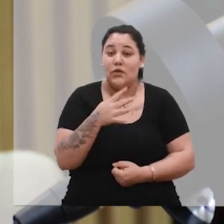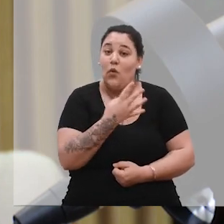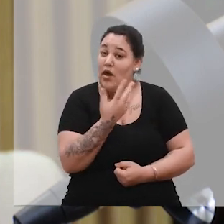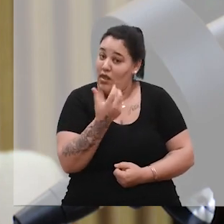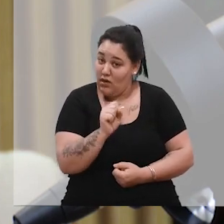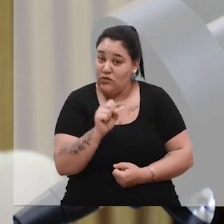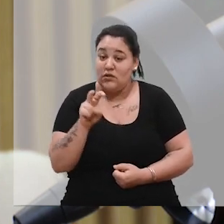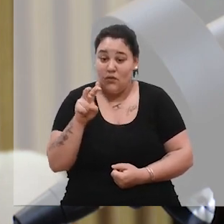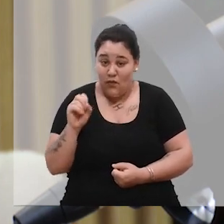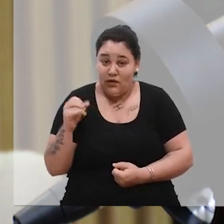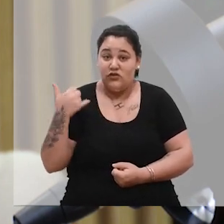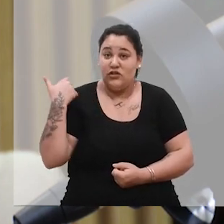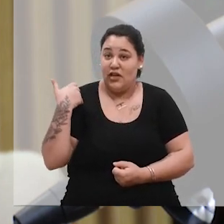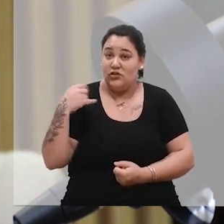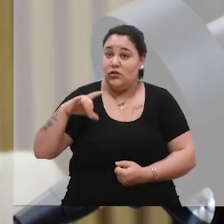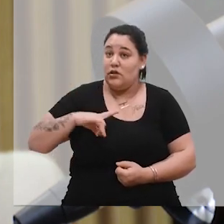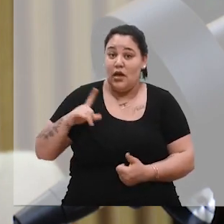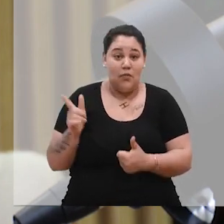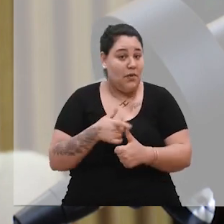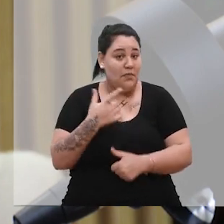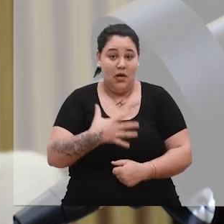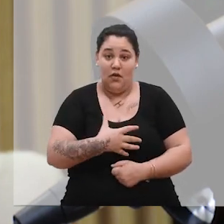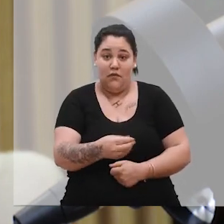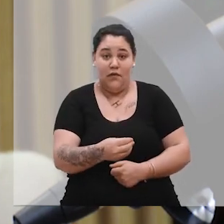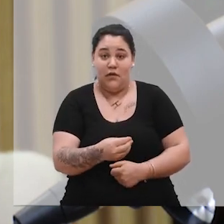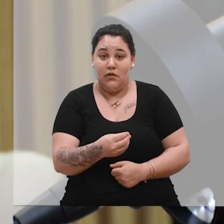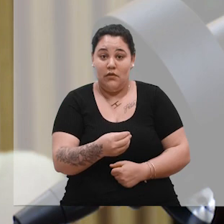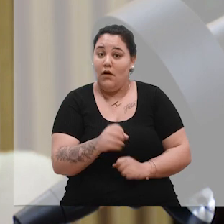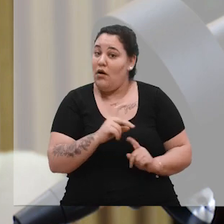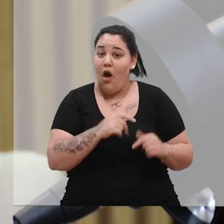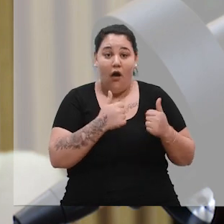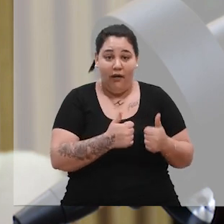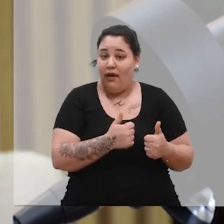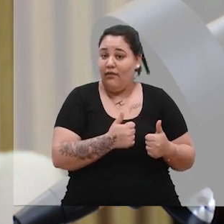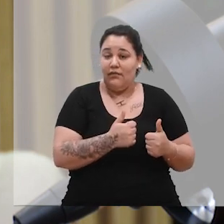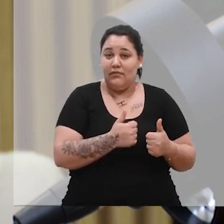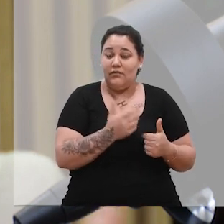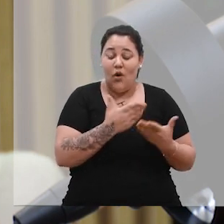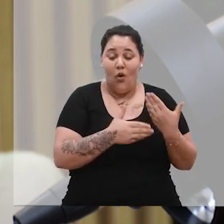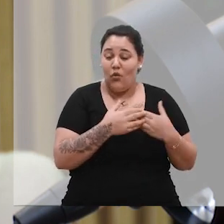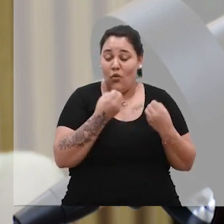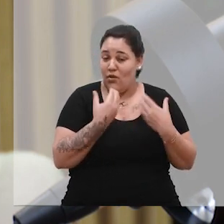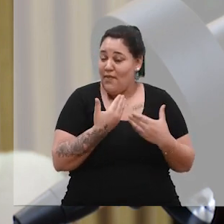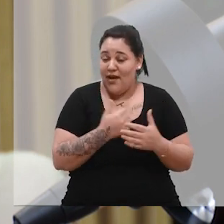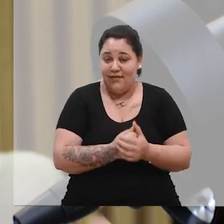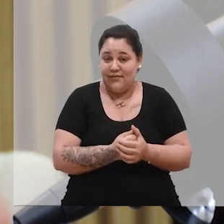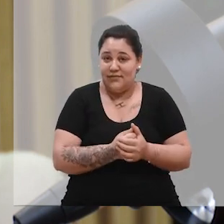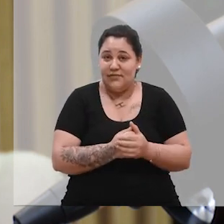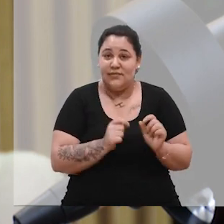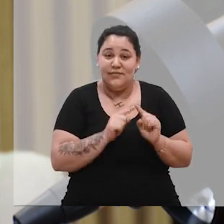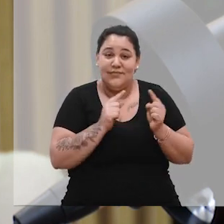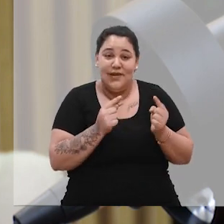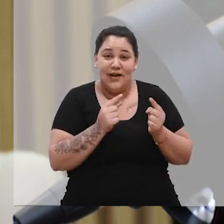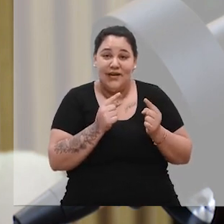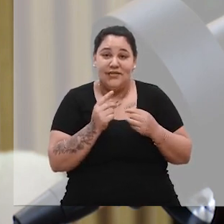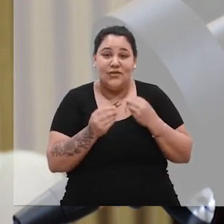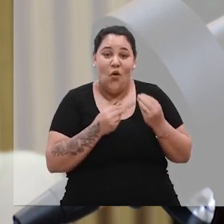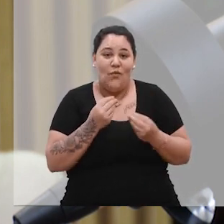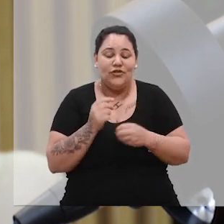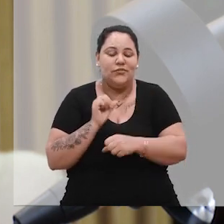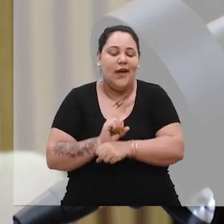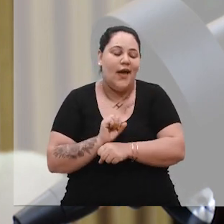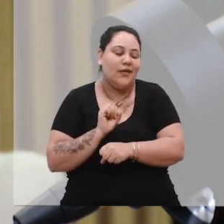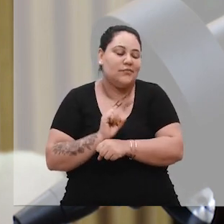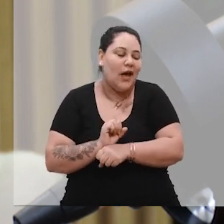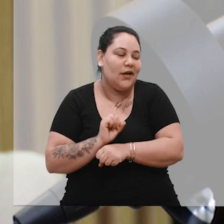48, 50 anos tendo seu primeiro filho. E tá tudo certo, tá tudo bem. Só que como a gente acaba deixando para depois,